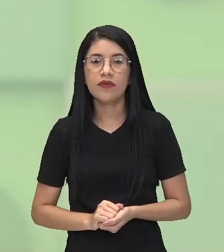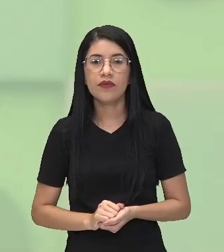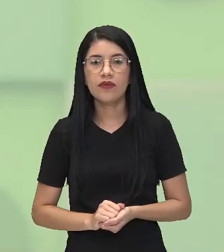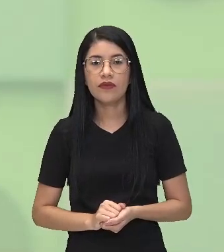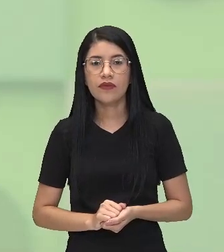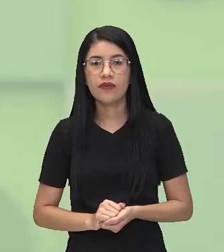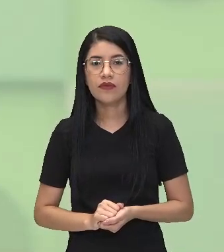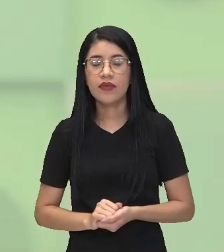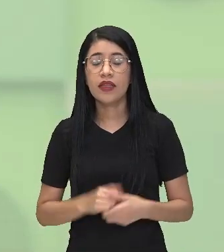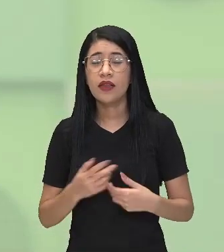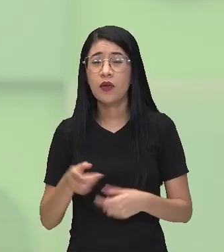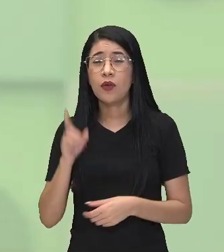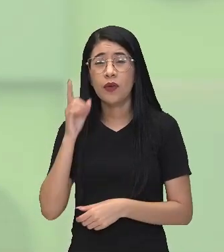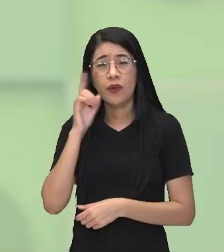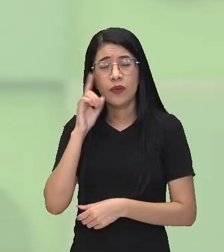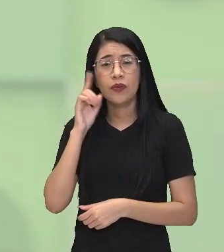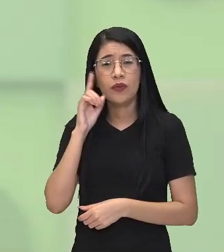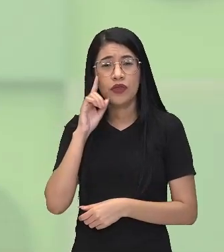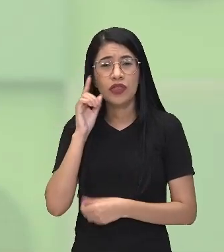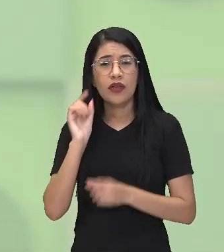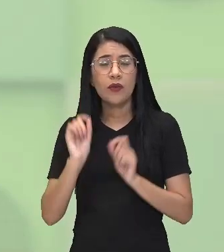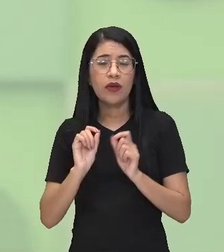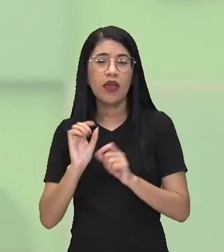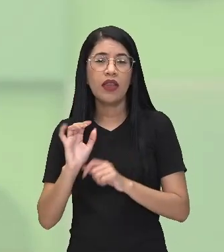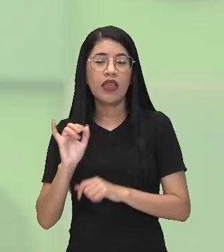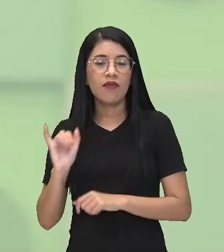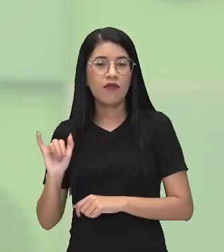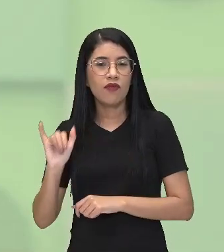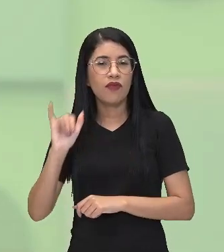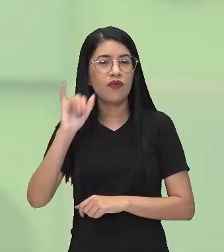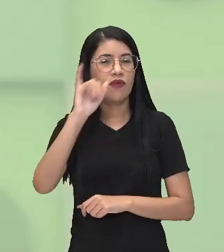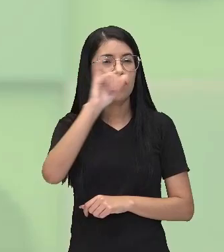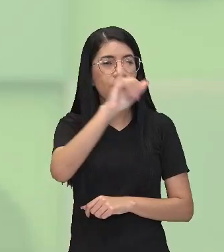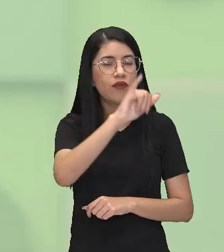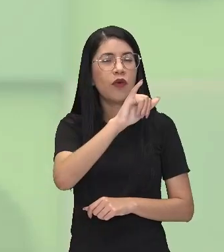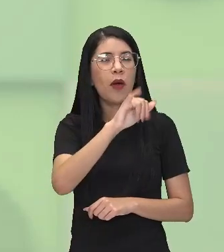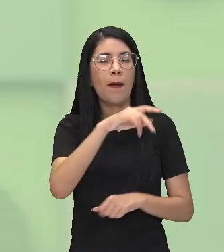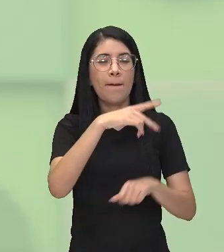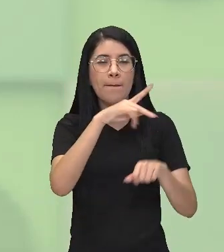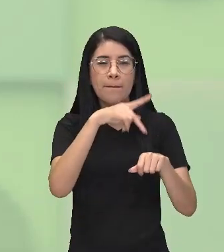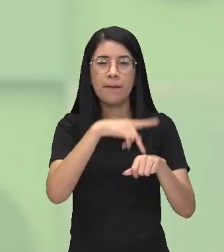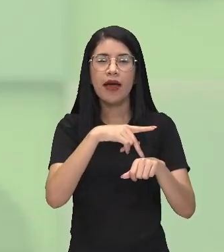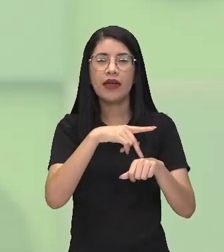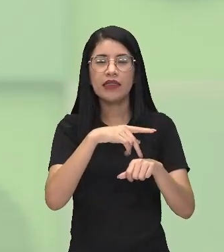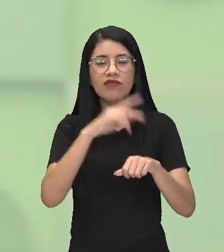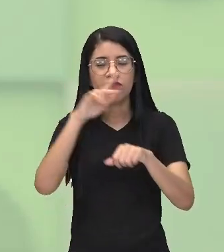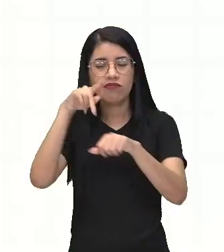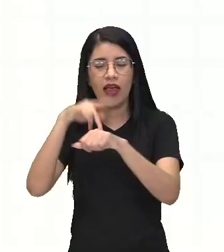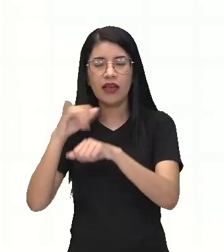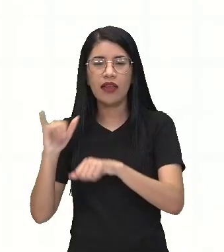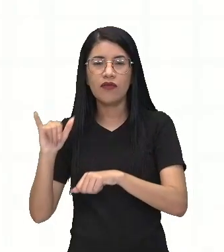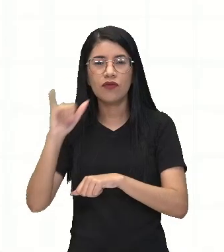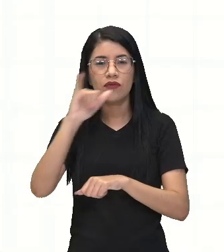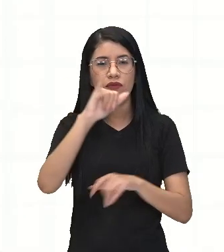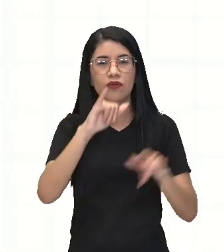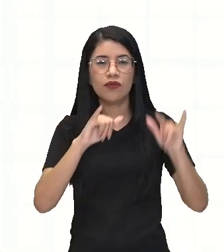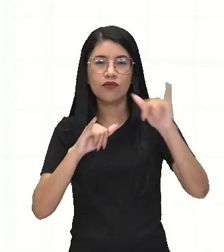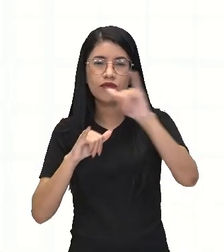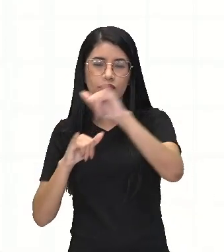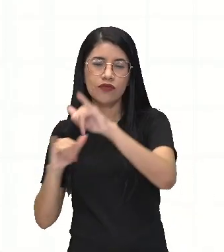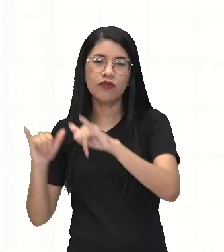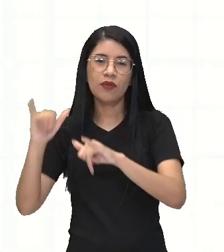dia tem voos internacionais, né, ocorrendo. Então vejam aí na ilustração